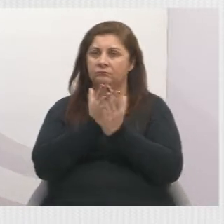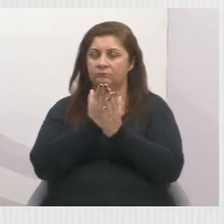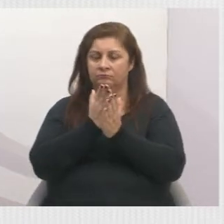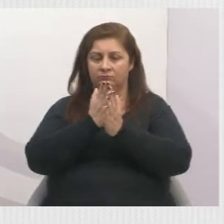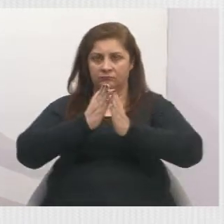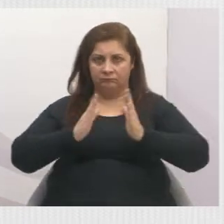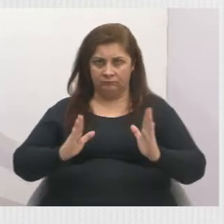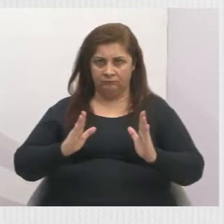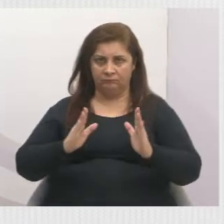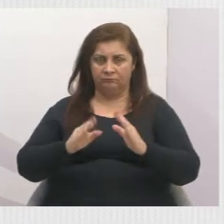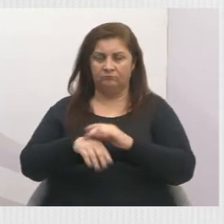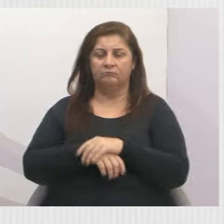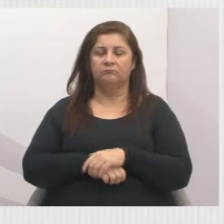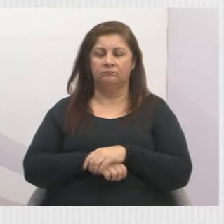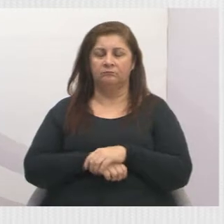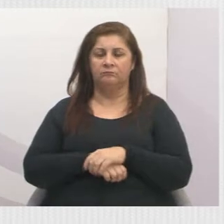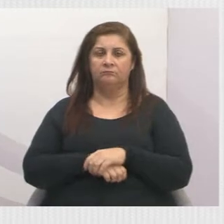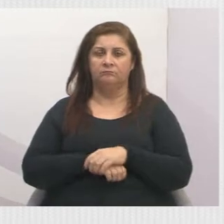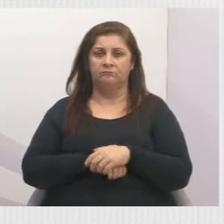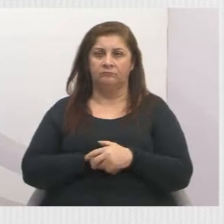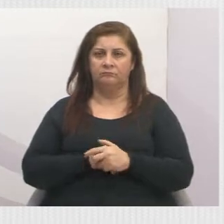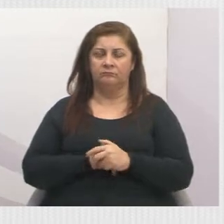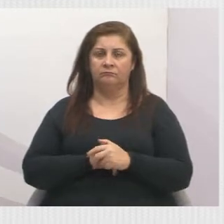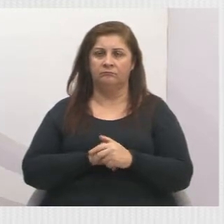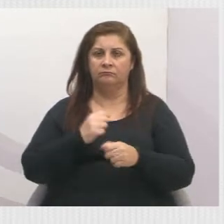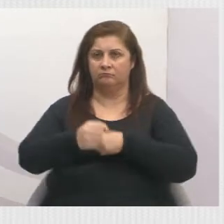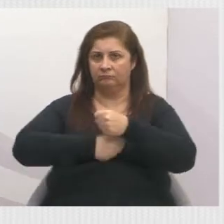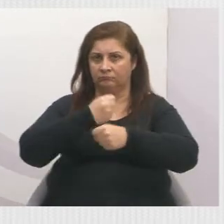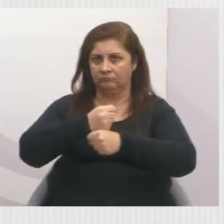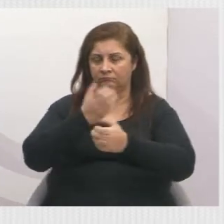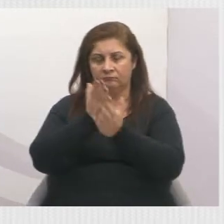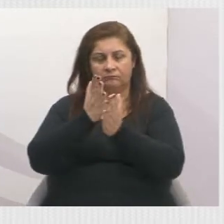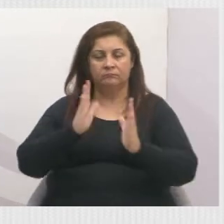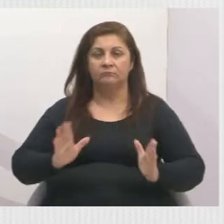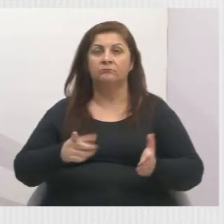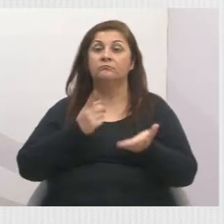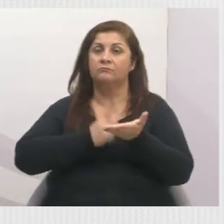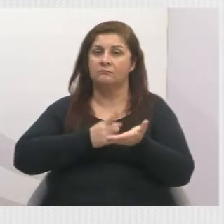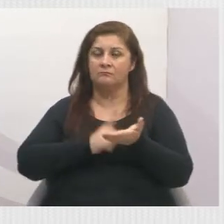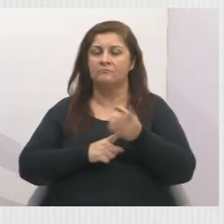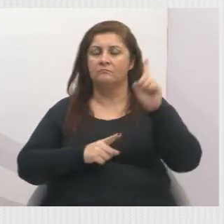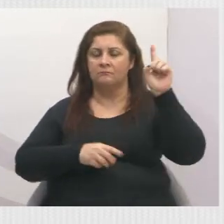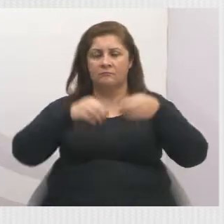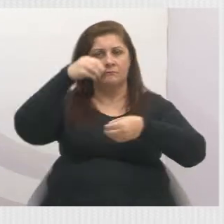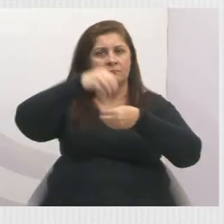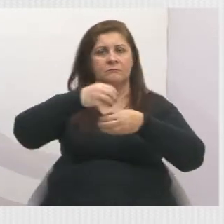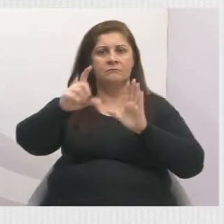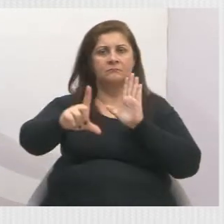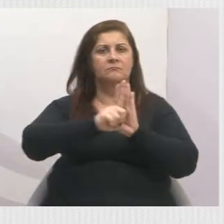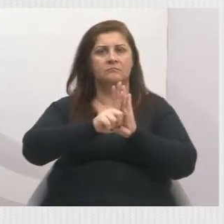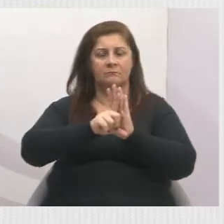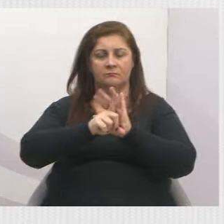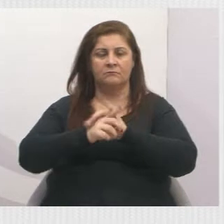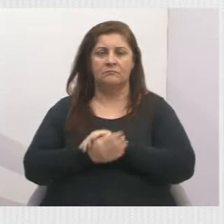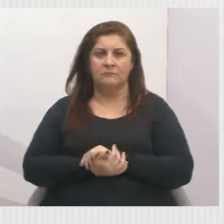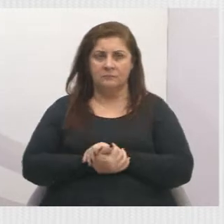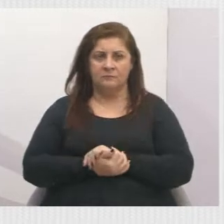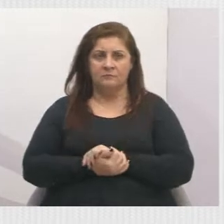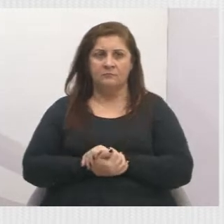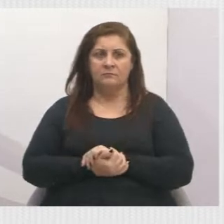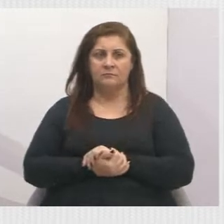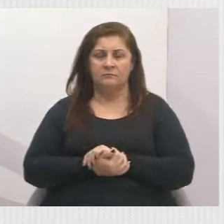no ano subsequente ela será eliminada. Então, esse compromisso nós colocamos na lei, de tal maneira que possamos